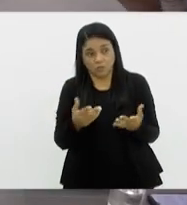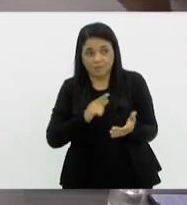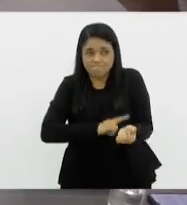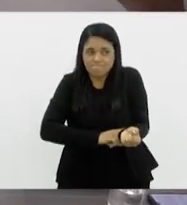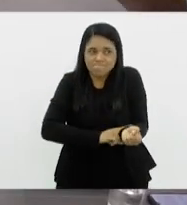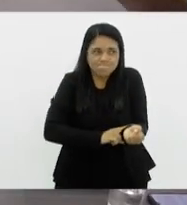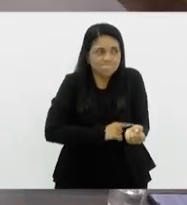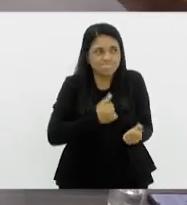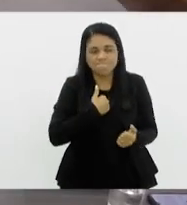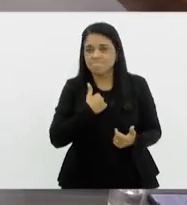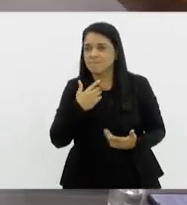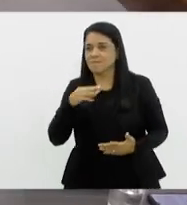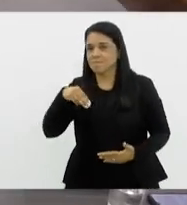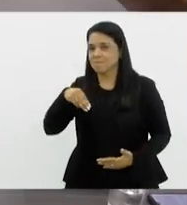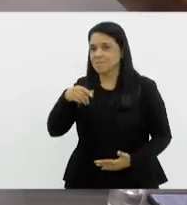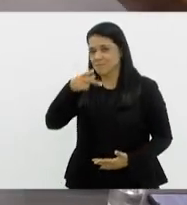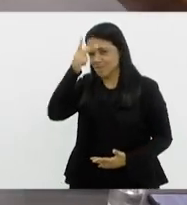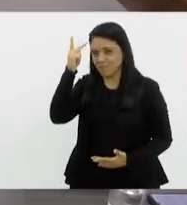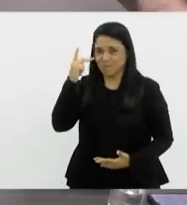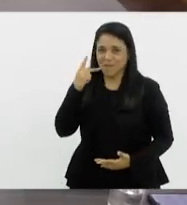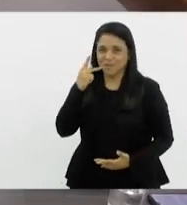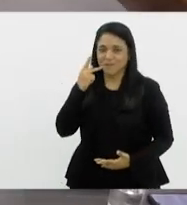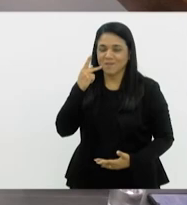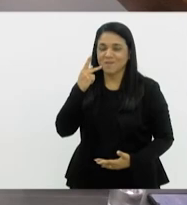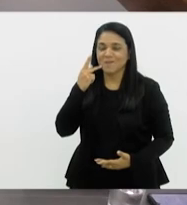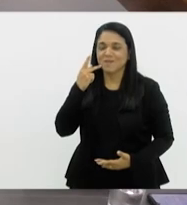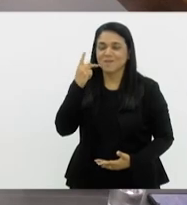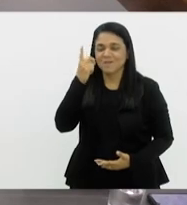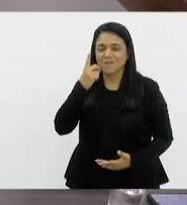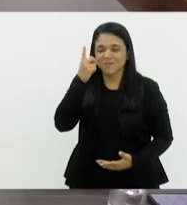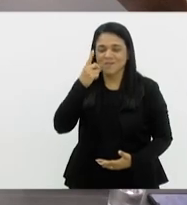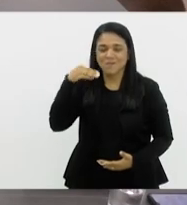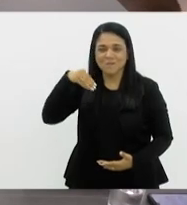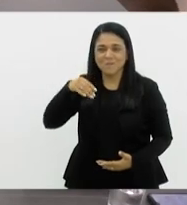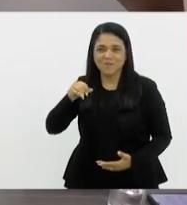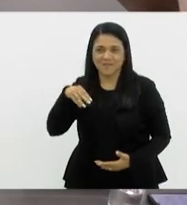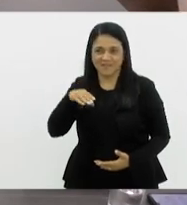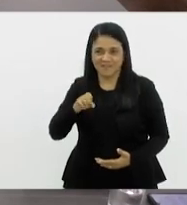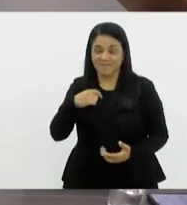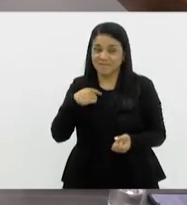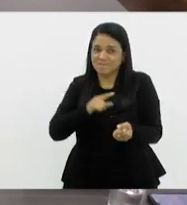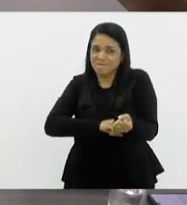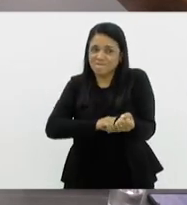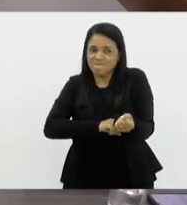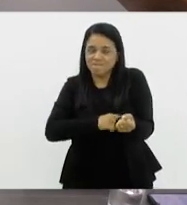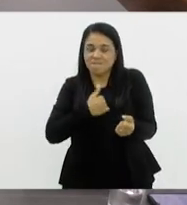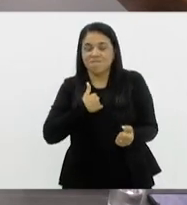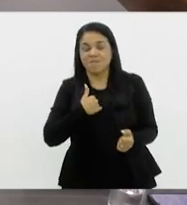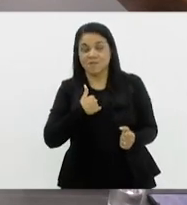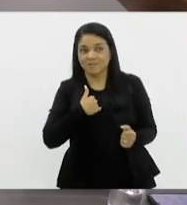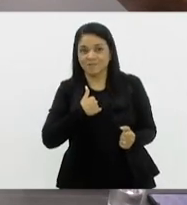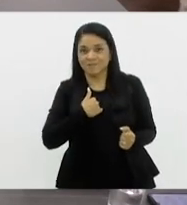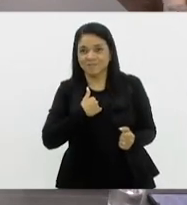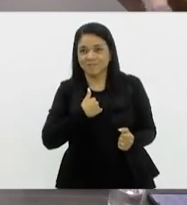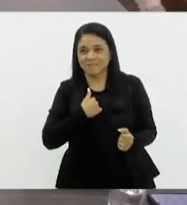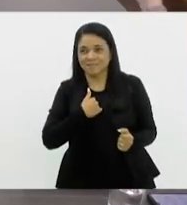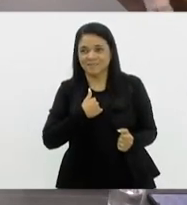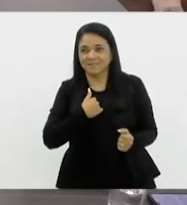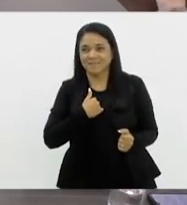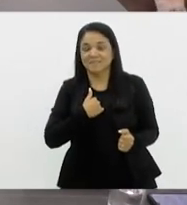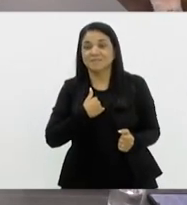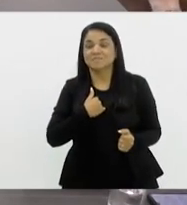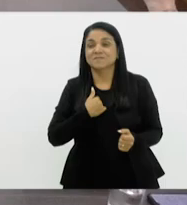Não, presidente. Minervando com democracia. Com democracia. Há uma diferença, presidente, entre me enervando e